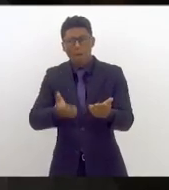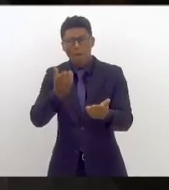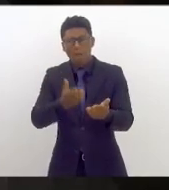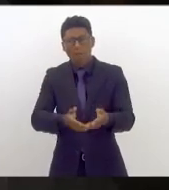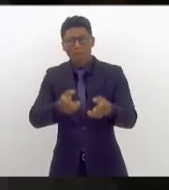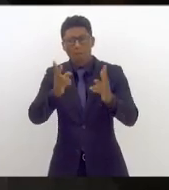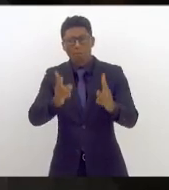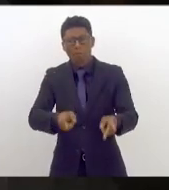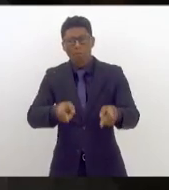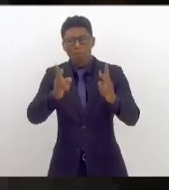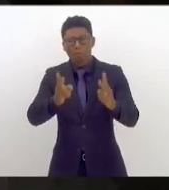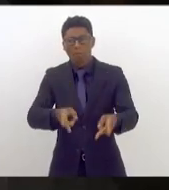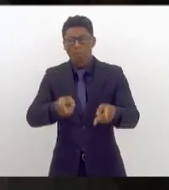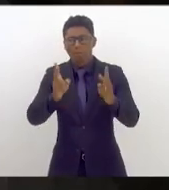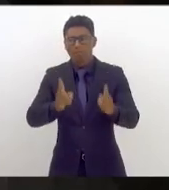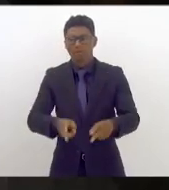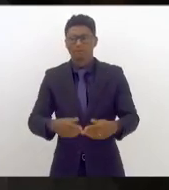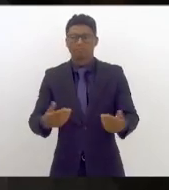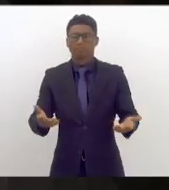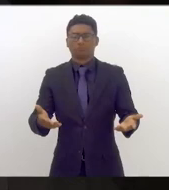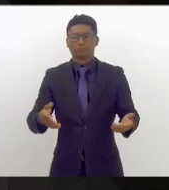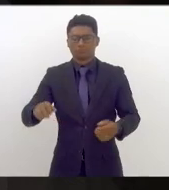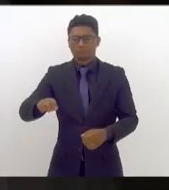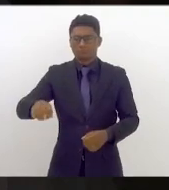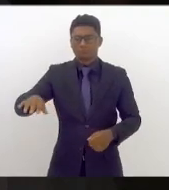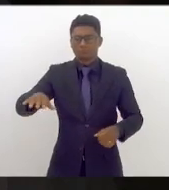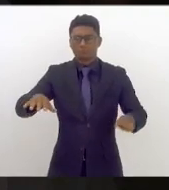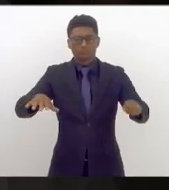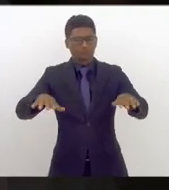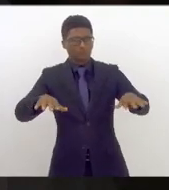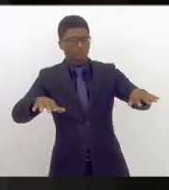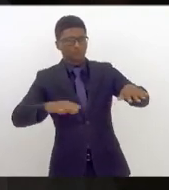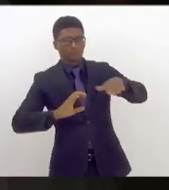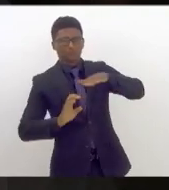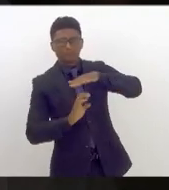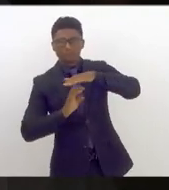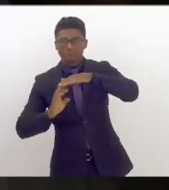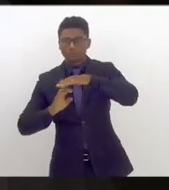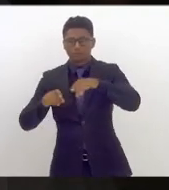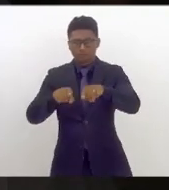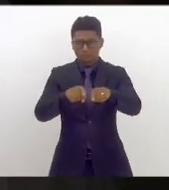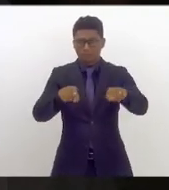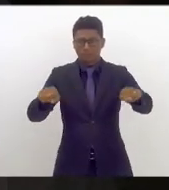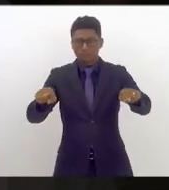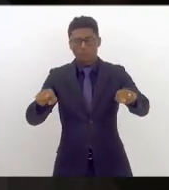você conversa com alguns setores empresariais